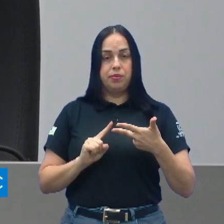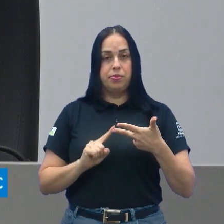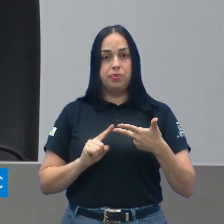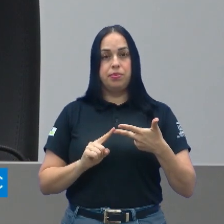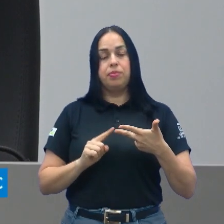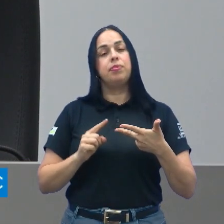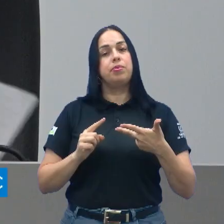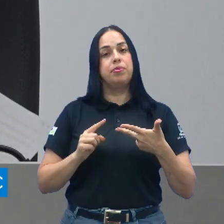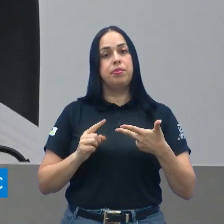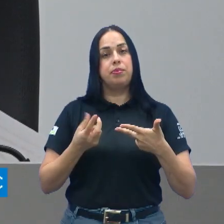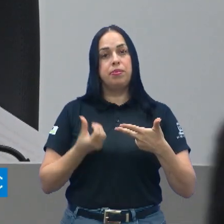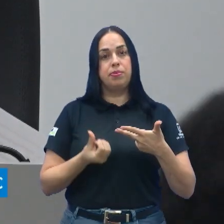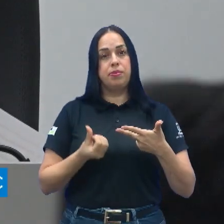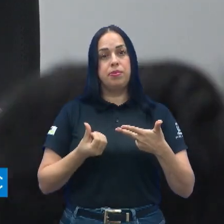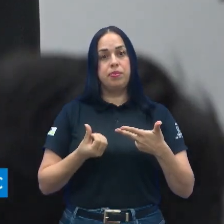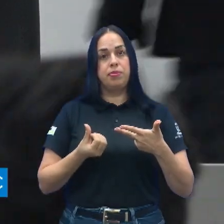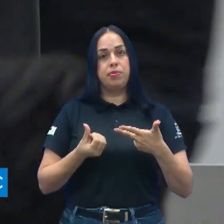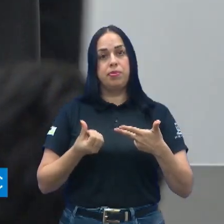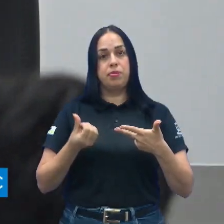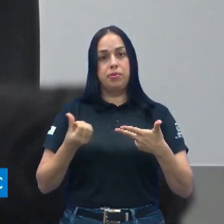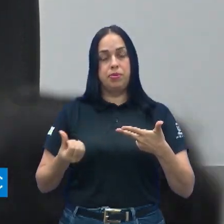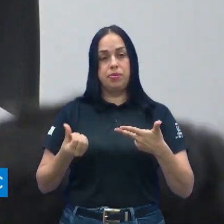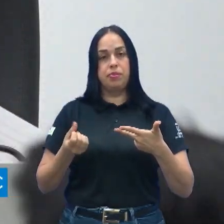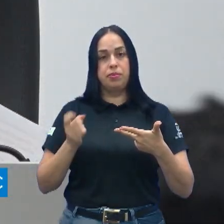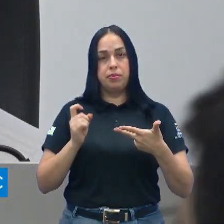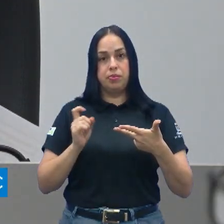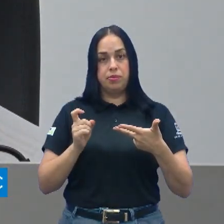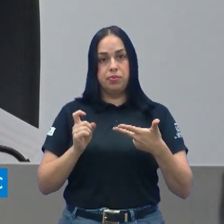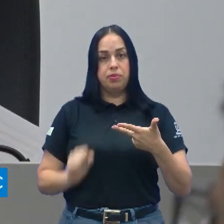66ª sessão ordinária.